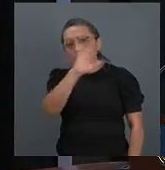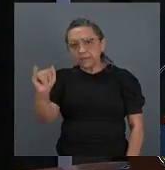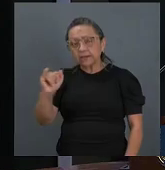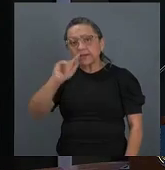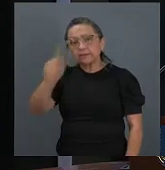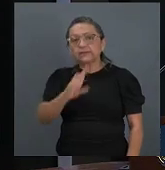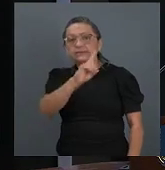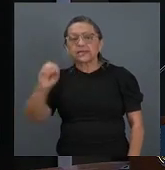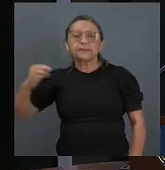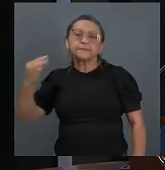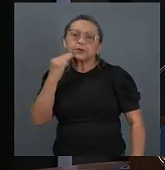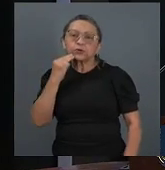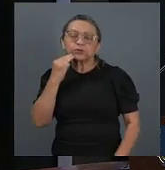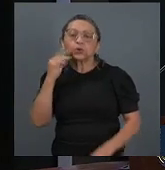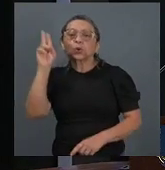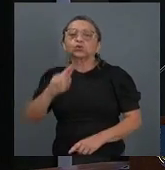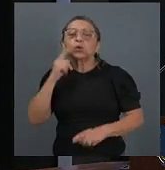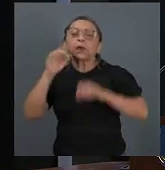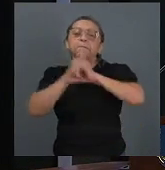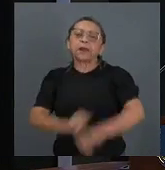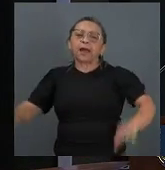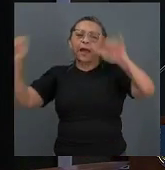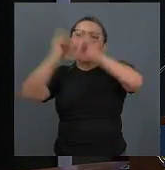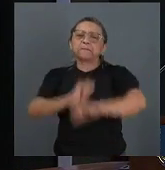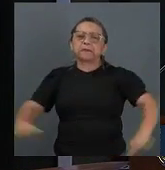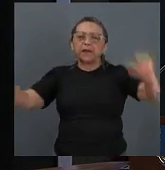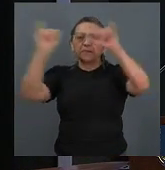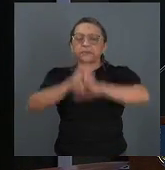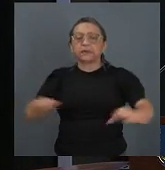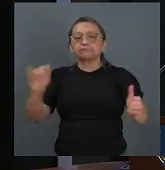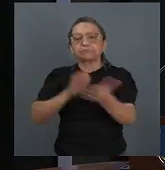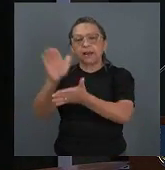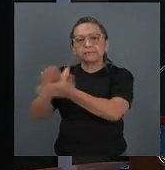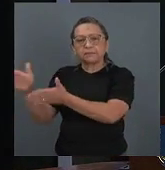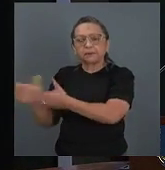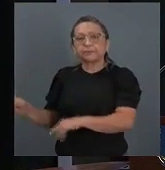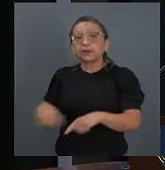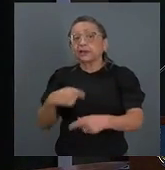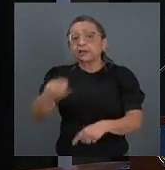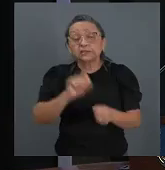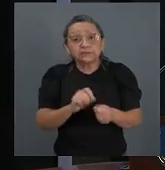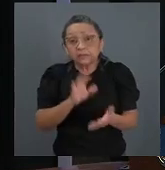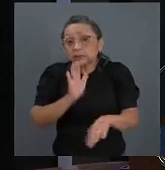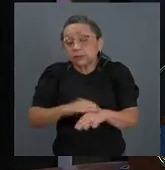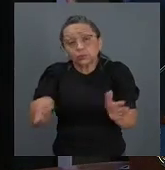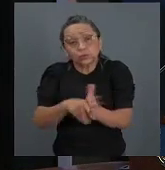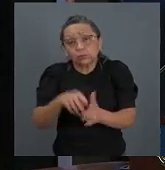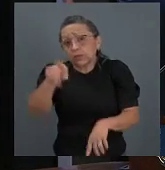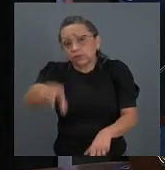100 milhões de reais em propaganda e publicidade, e eles fazem o critério que eles